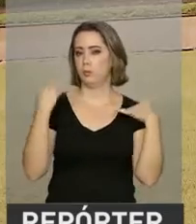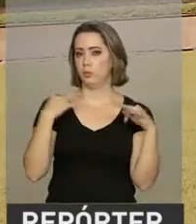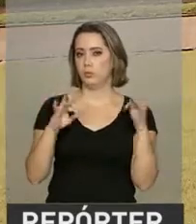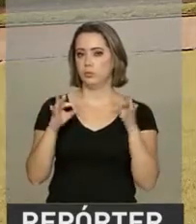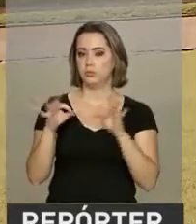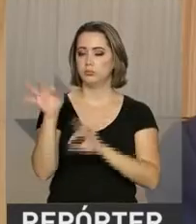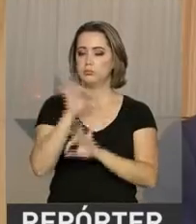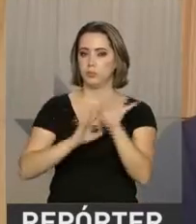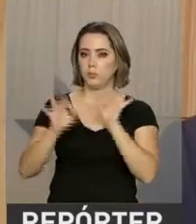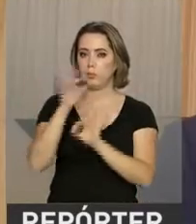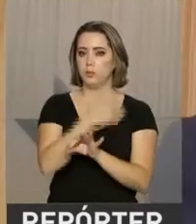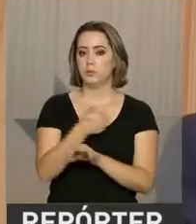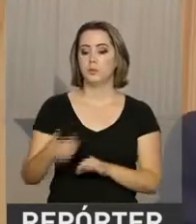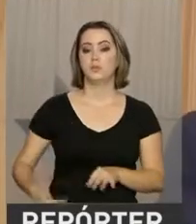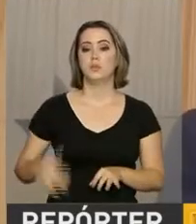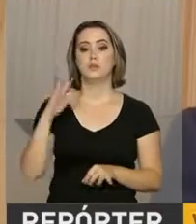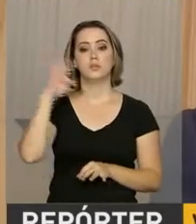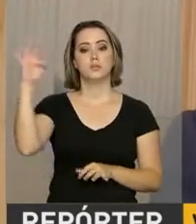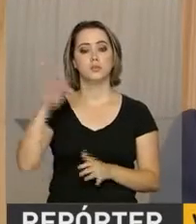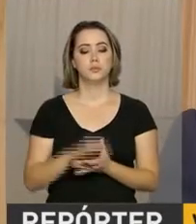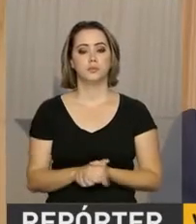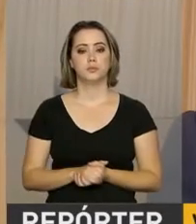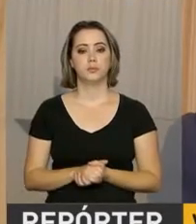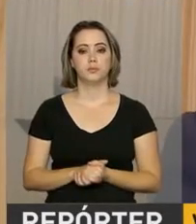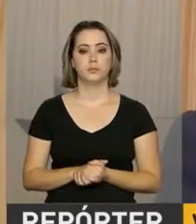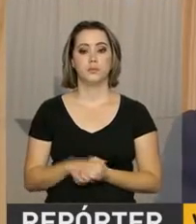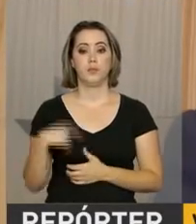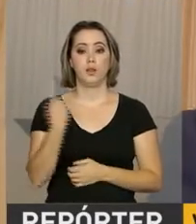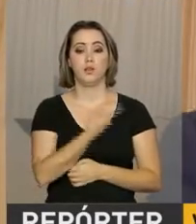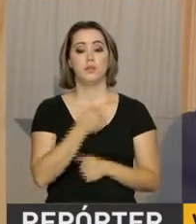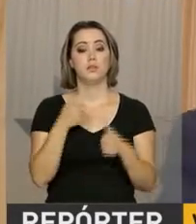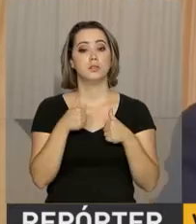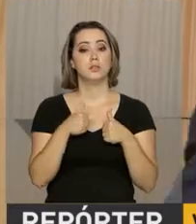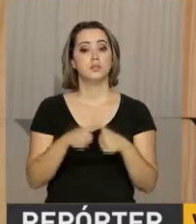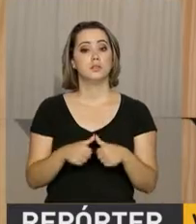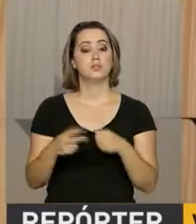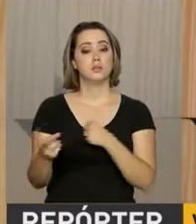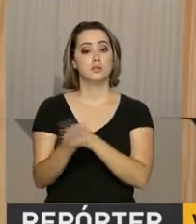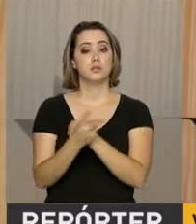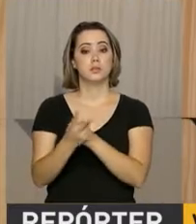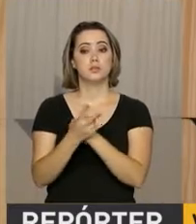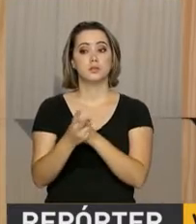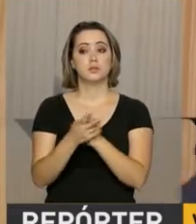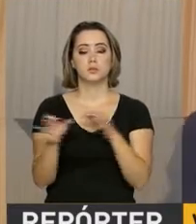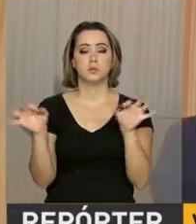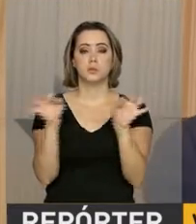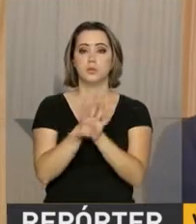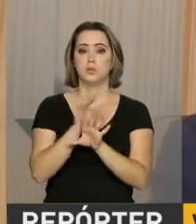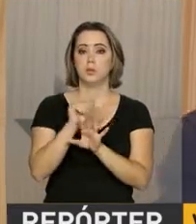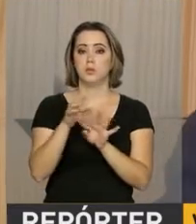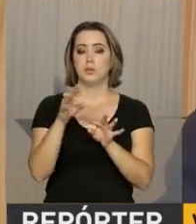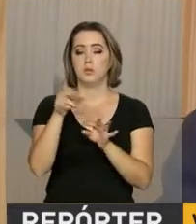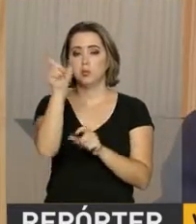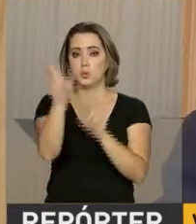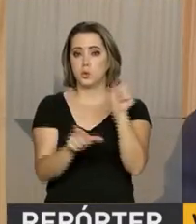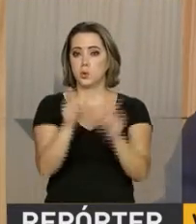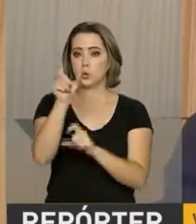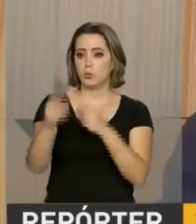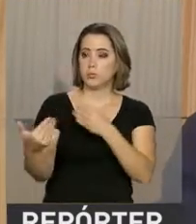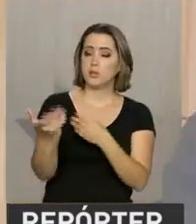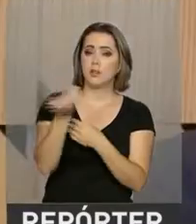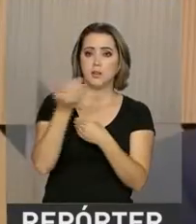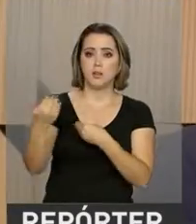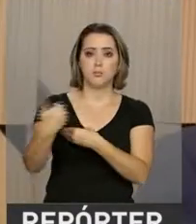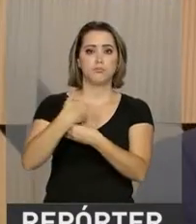federal estamos defendendo que sejam derrubadas as barreiras das pessoas do exterior o placar é uma